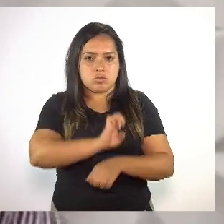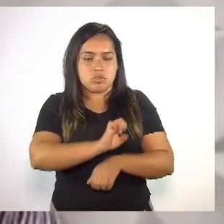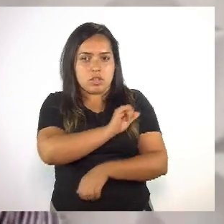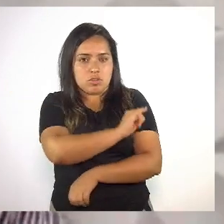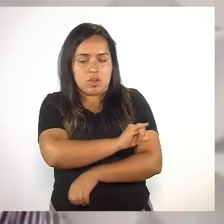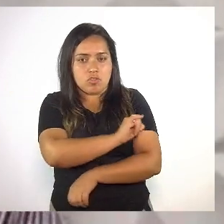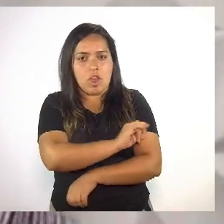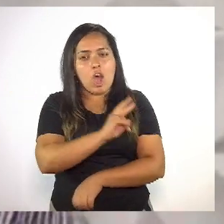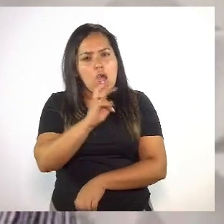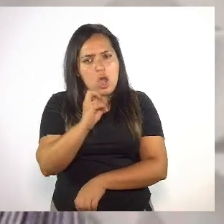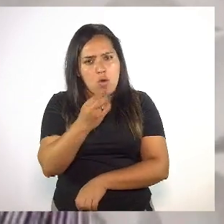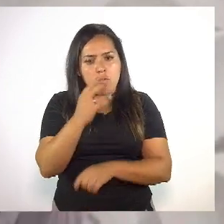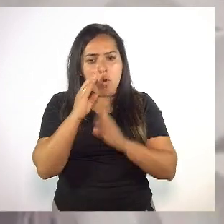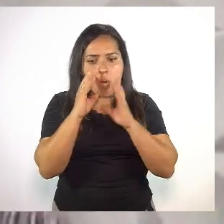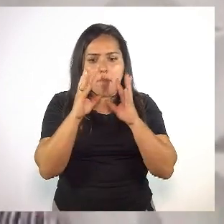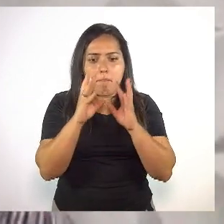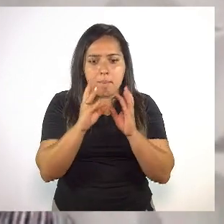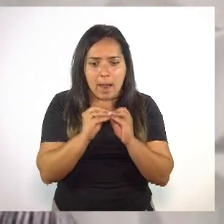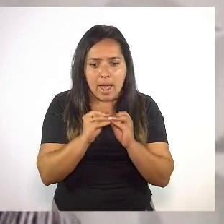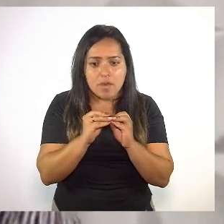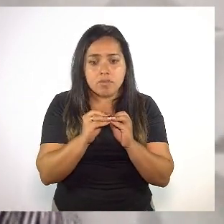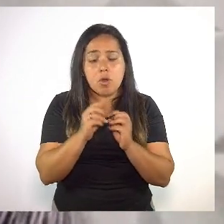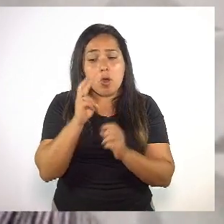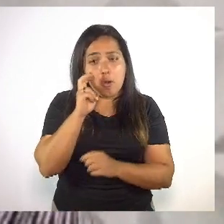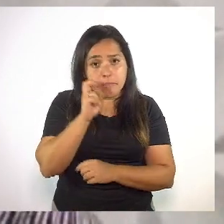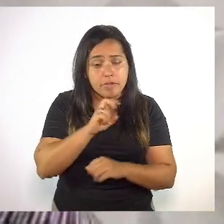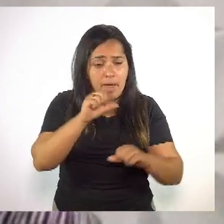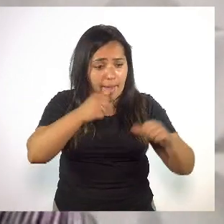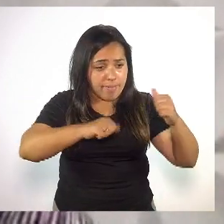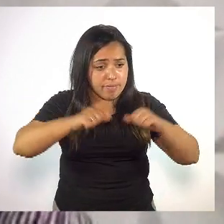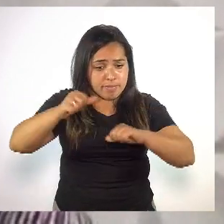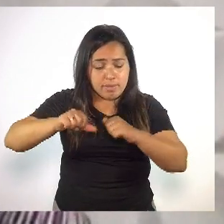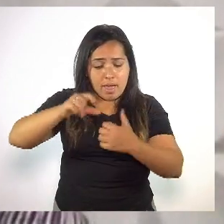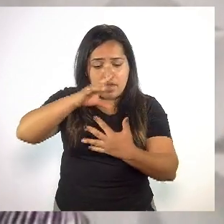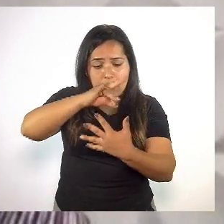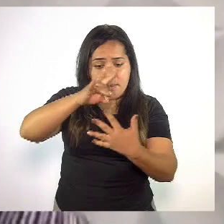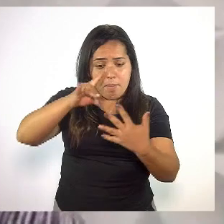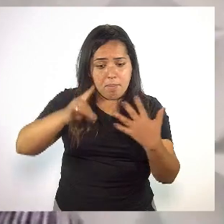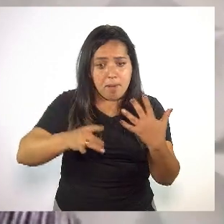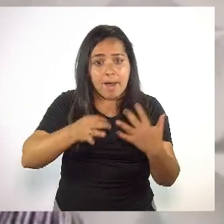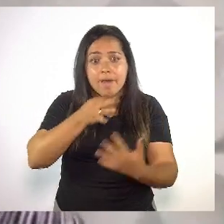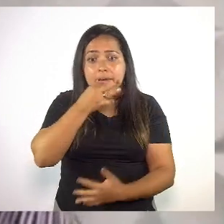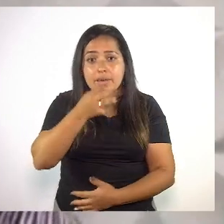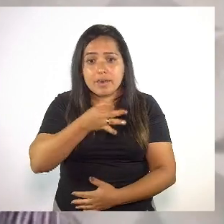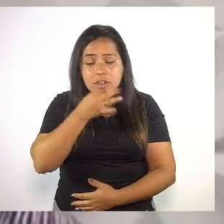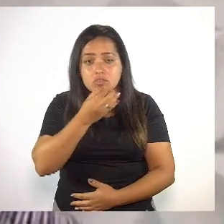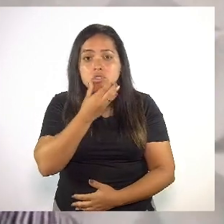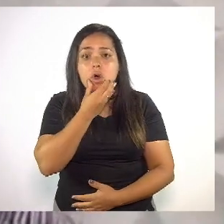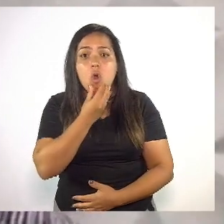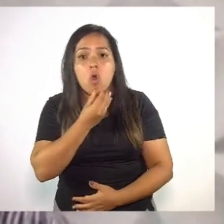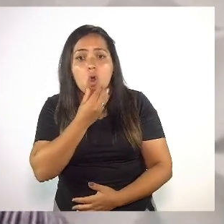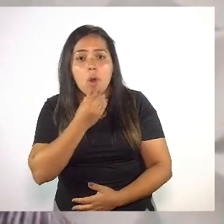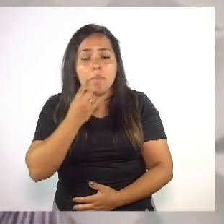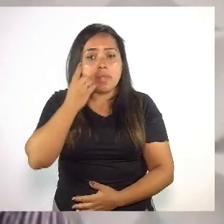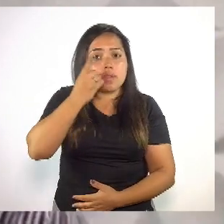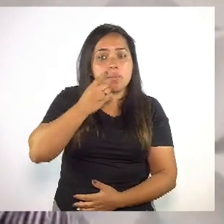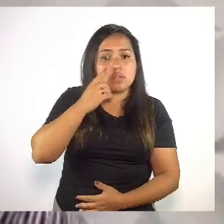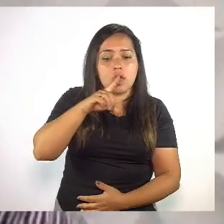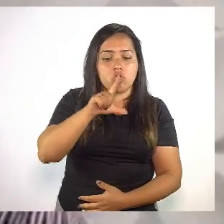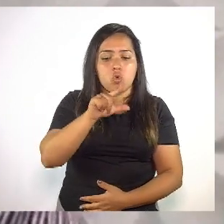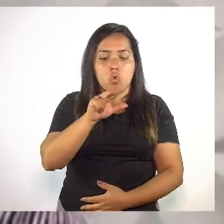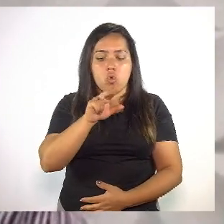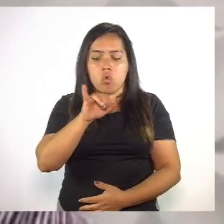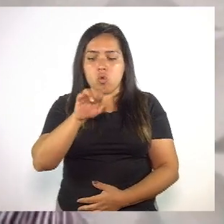sinto muito contemplada com a análise detalhada e crítica proferida pelo deputado Luiz Paulo,